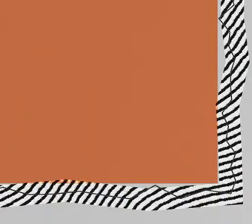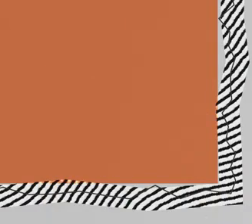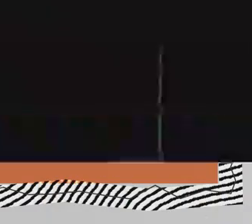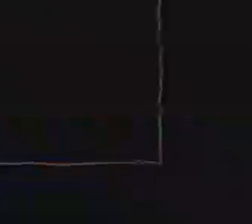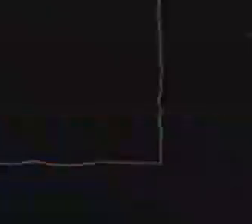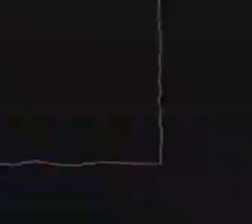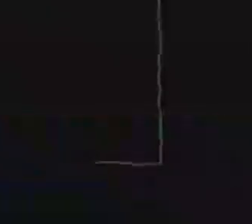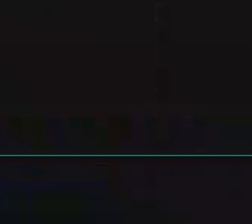vídeo como